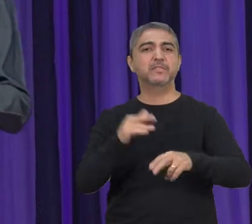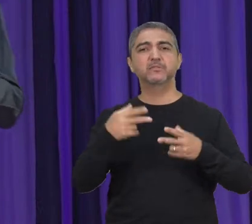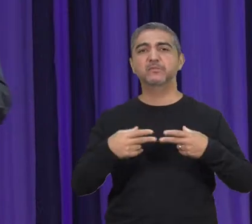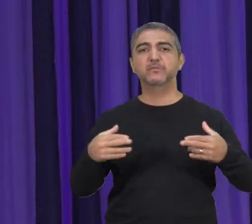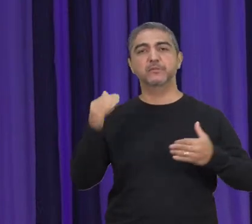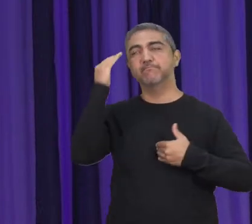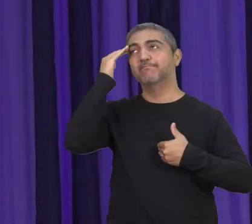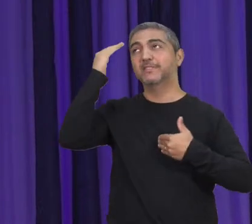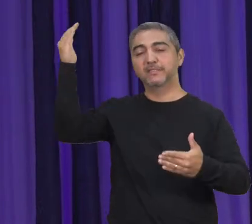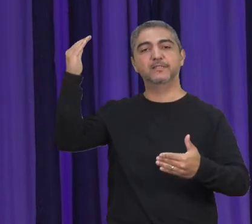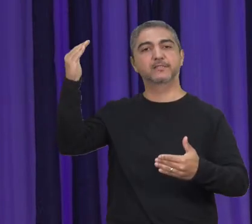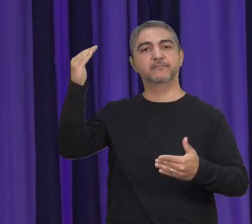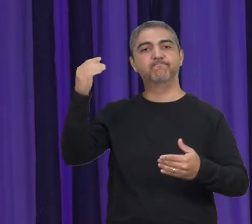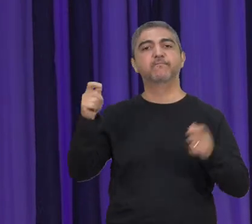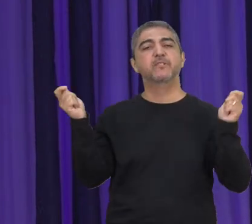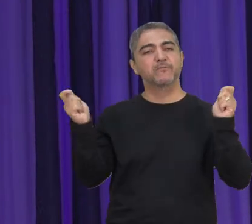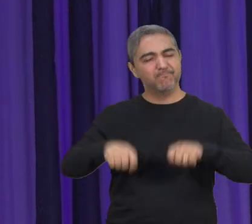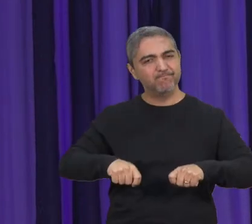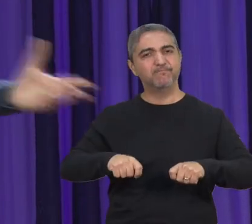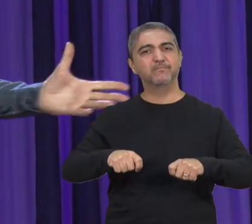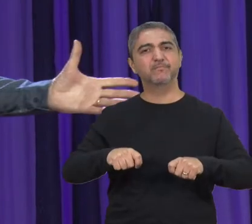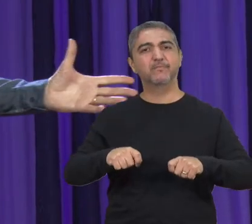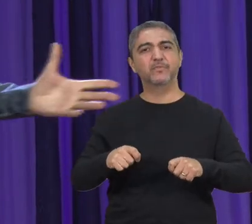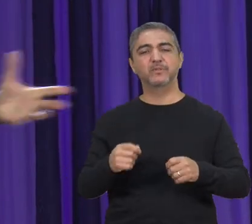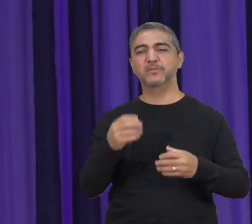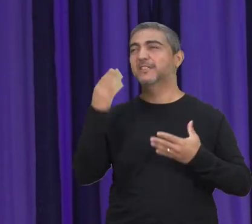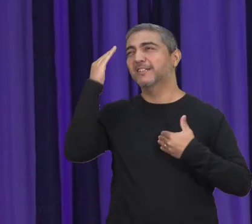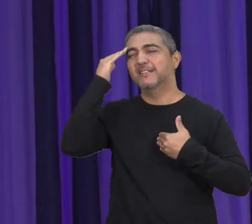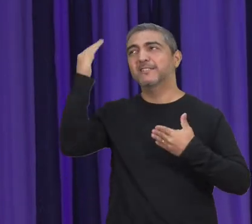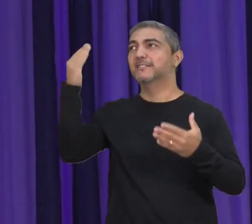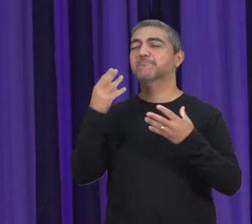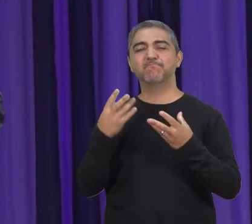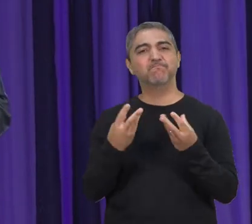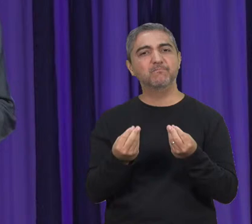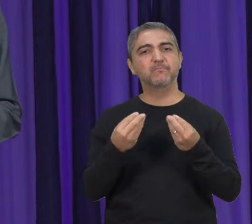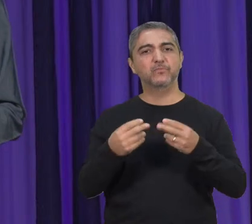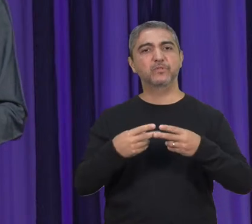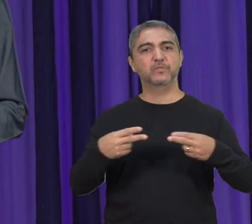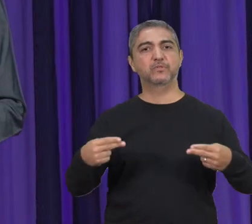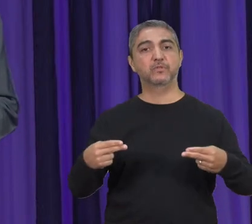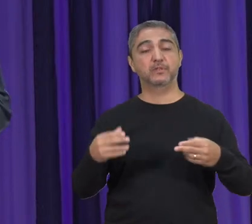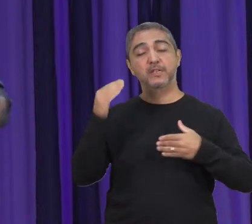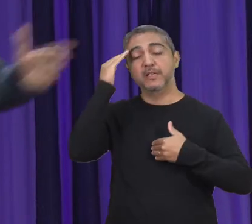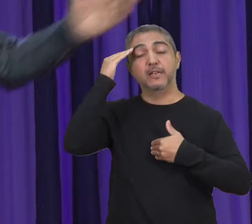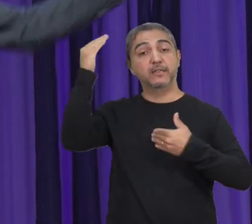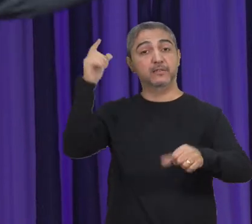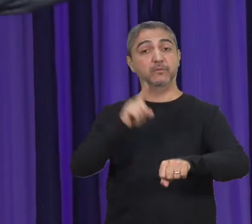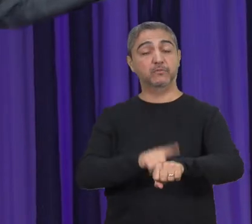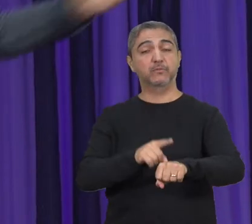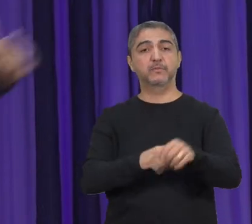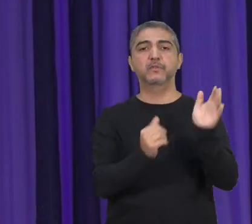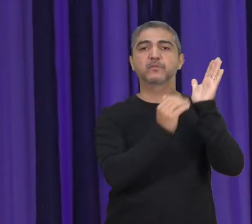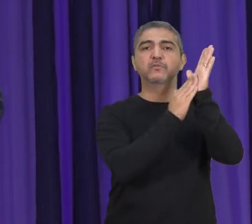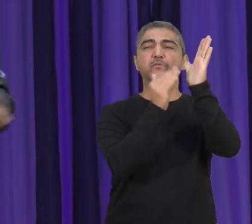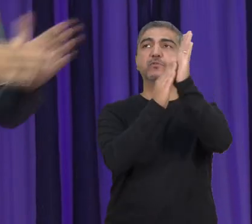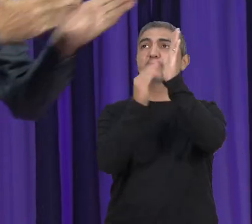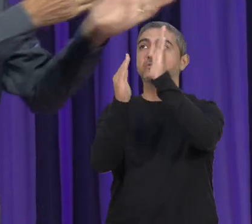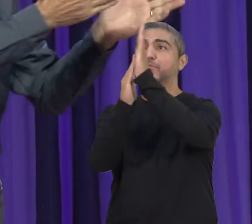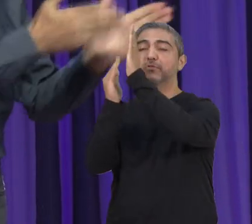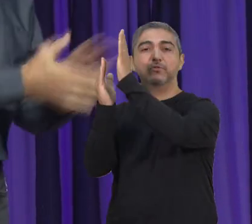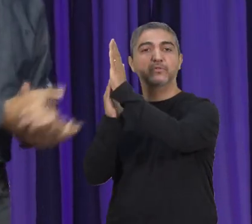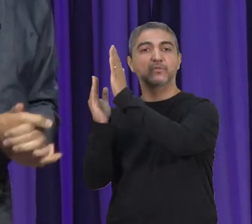de uma maneira muito especial esse primeiro momento de louvor que nós tivemos nesse culto, ao ver aqui ao lado